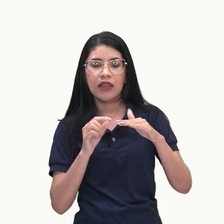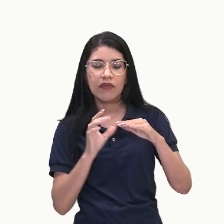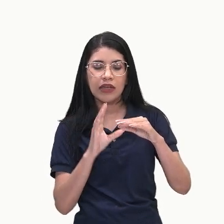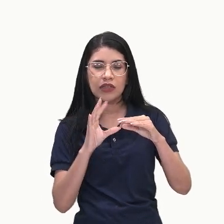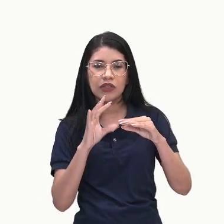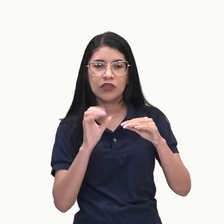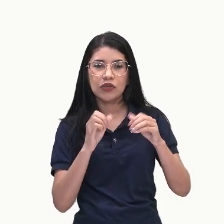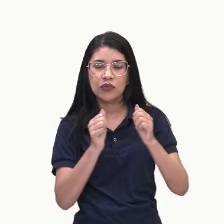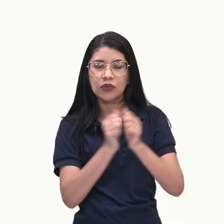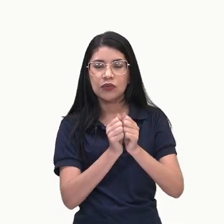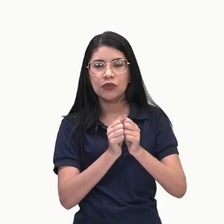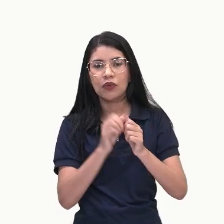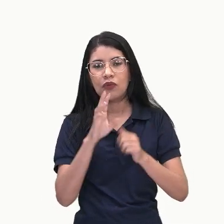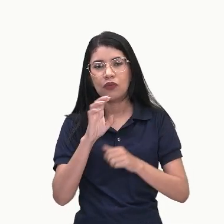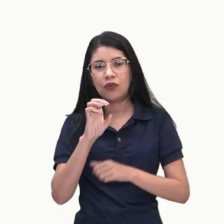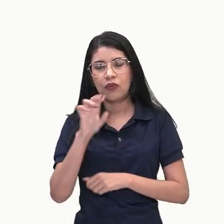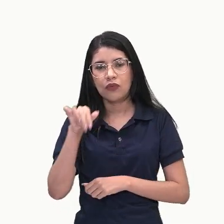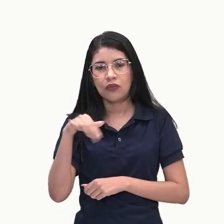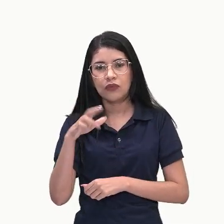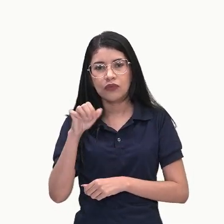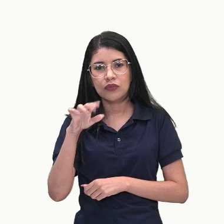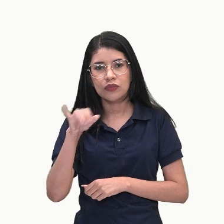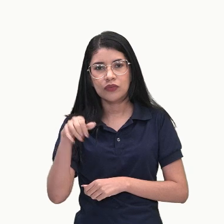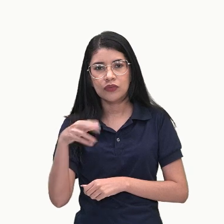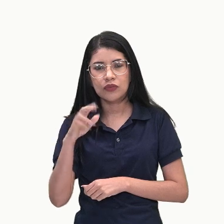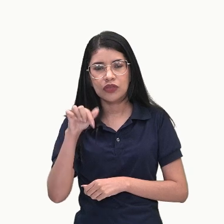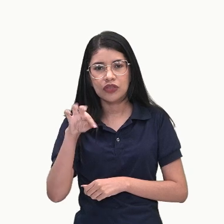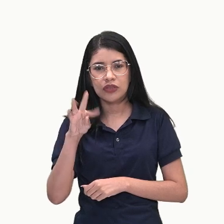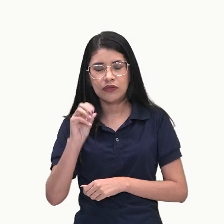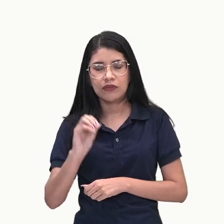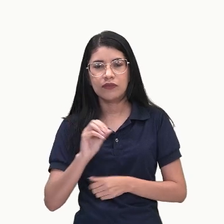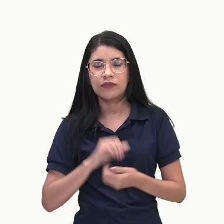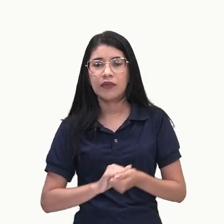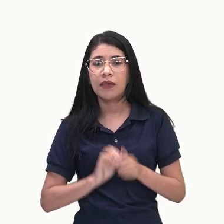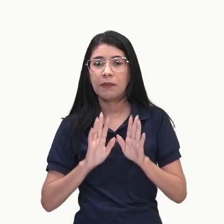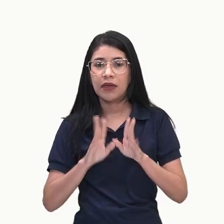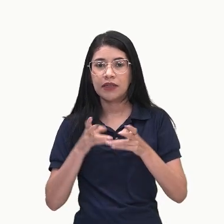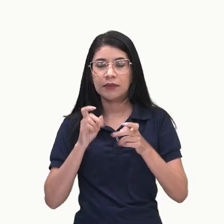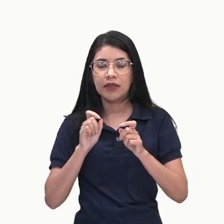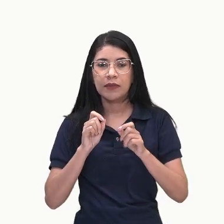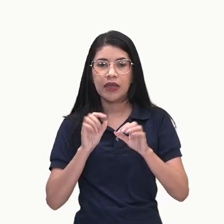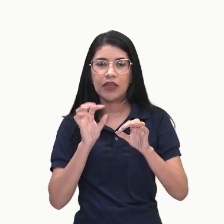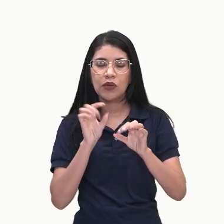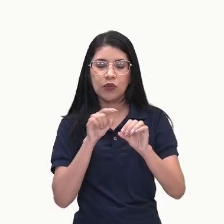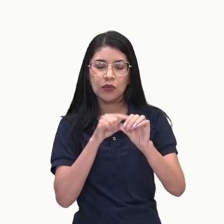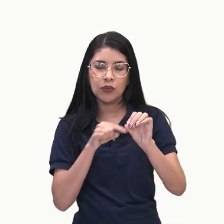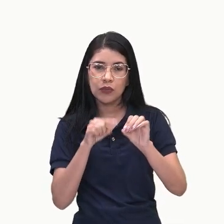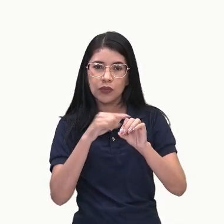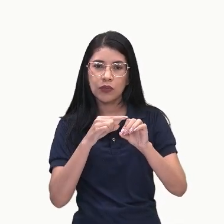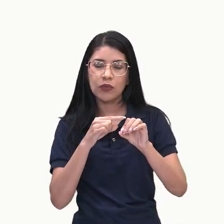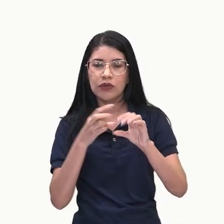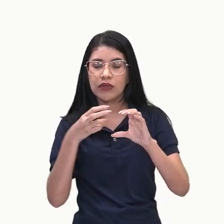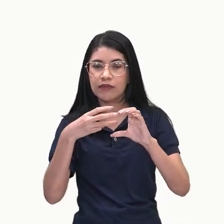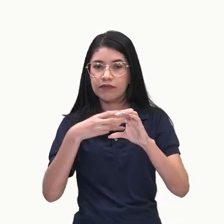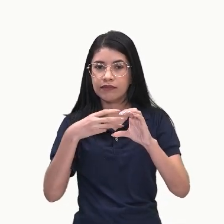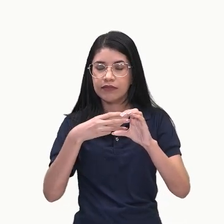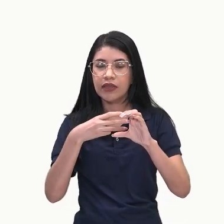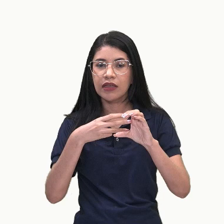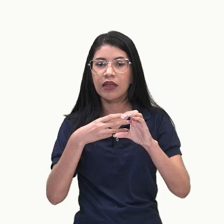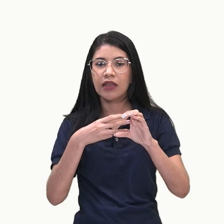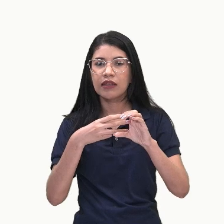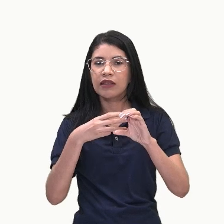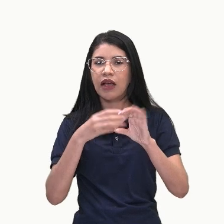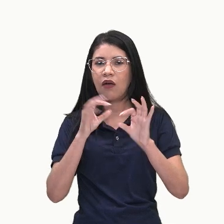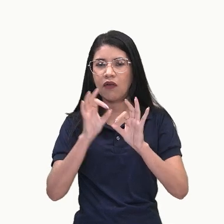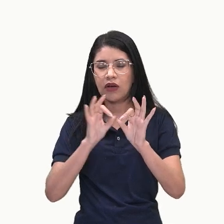tecido conjuntivo, certo? O que a gente observa é que somente os núcleos dessas células eles estão em posições